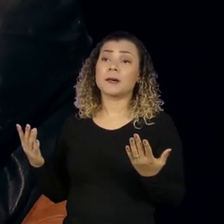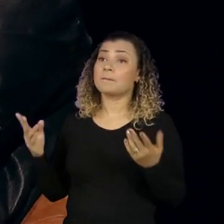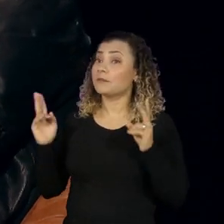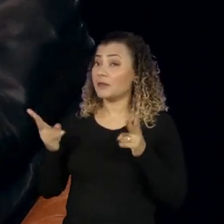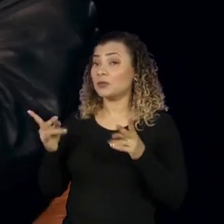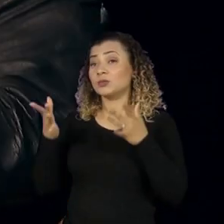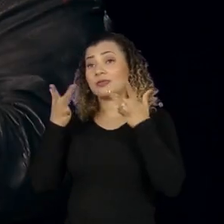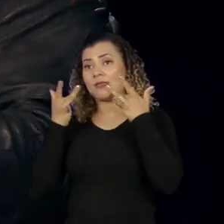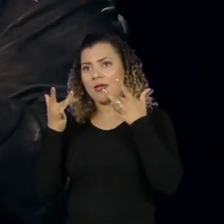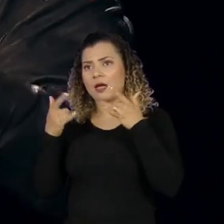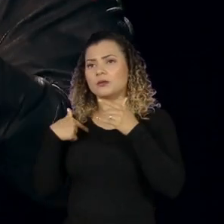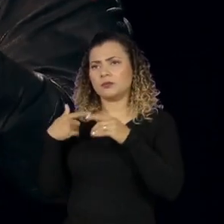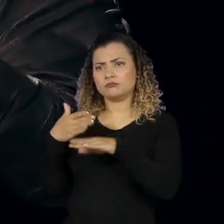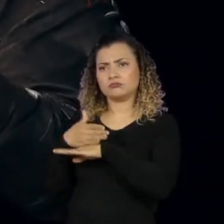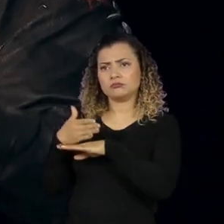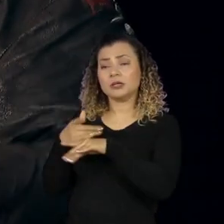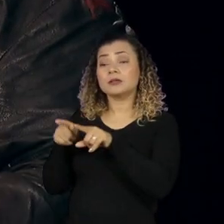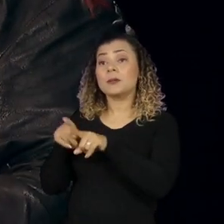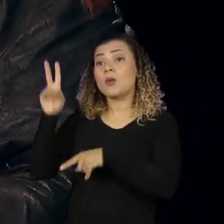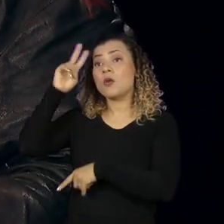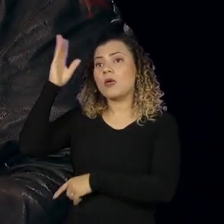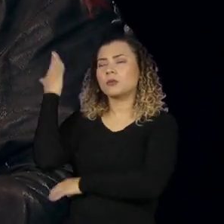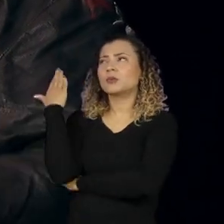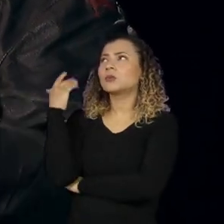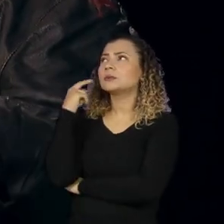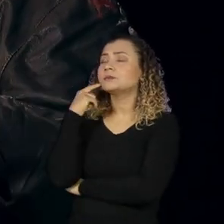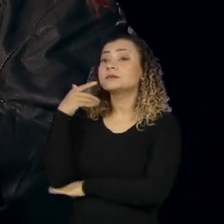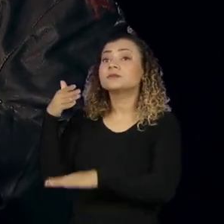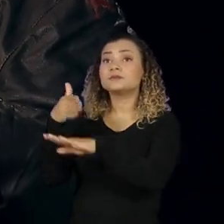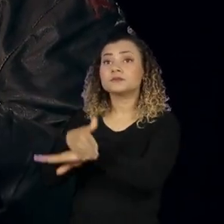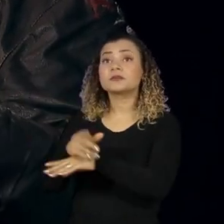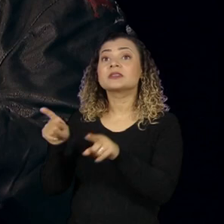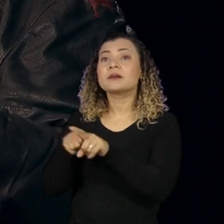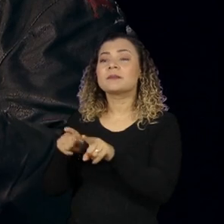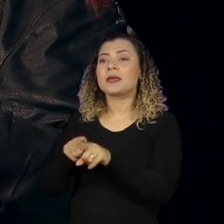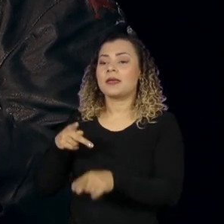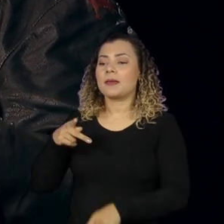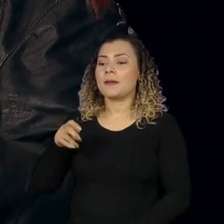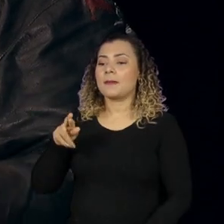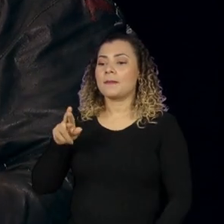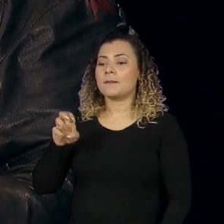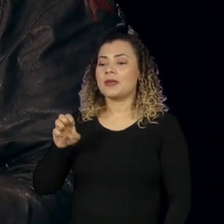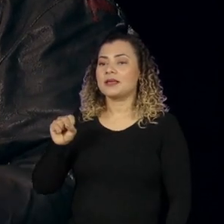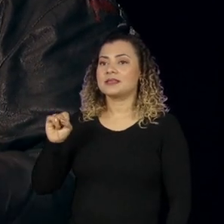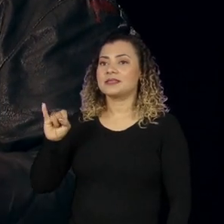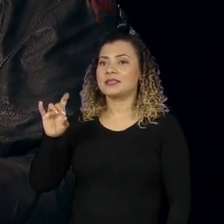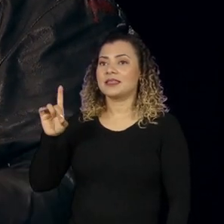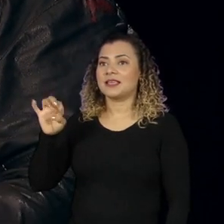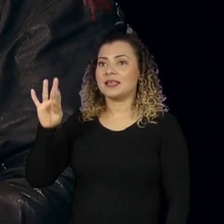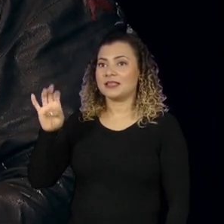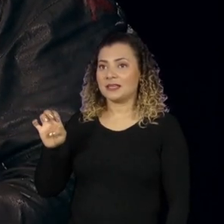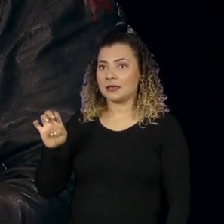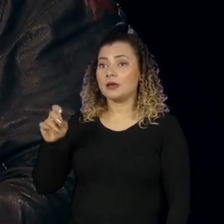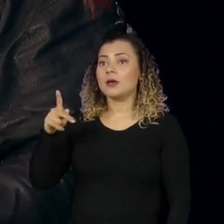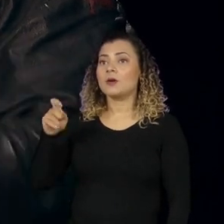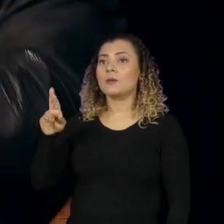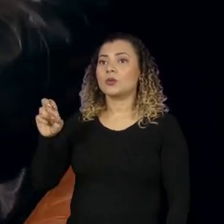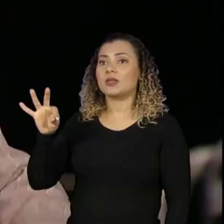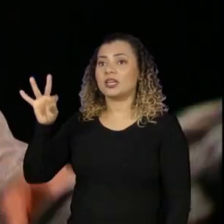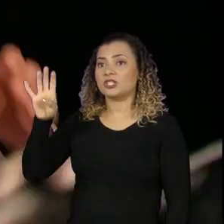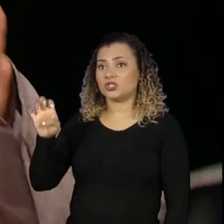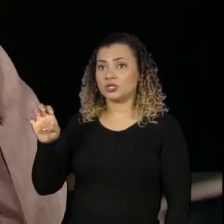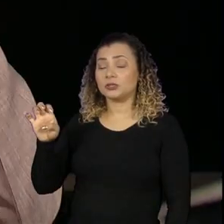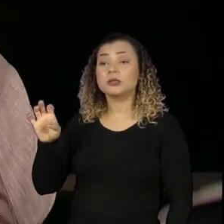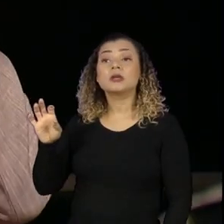Mesmo assim, com o teatro que eu fazia, eu lembro uma vez que a gente foi para Presidente Prudente apresentar uma peça e a gente não veio